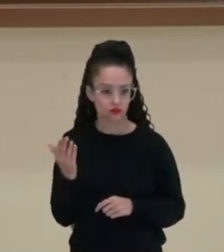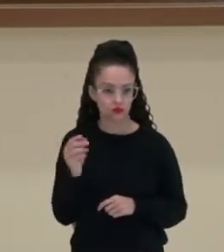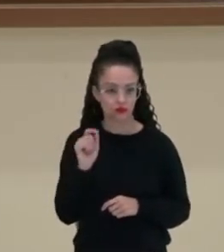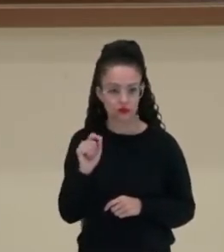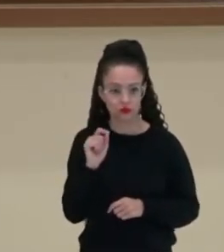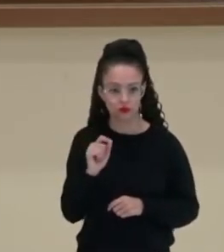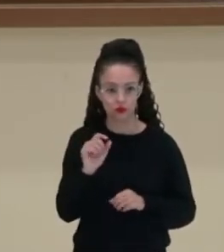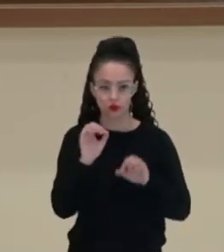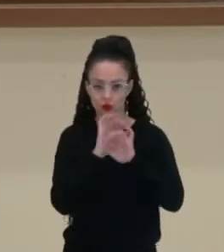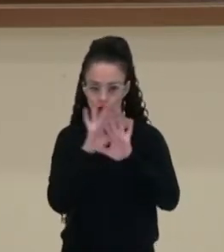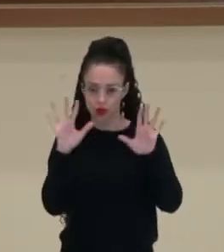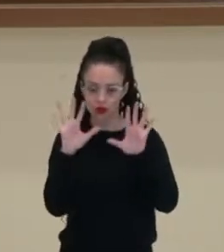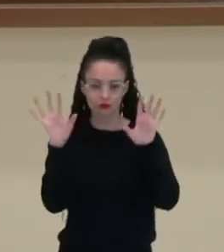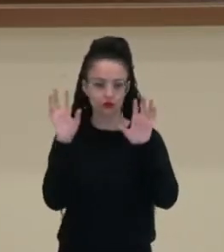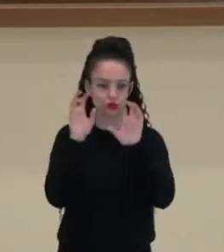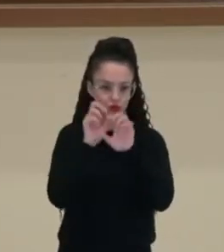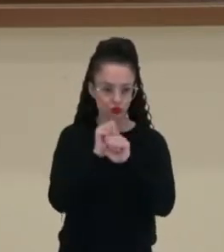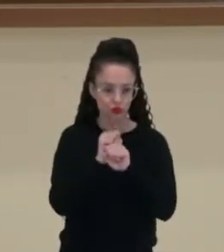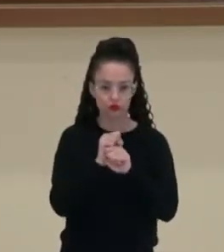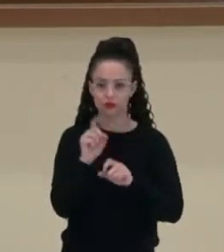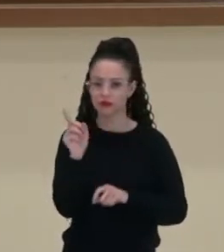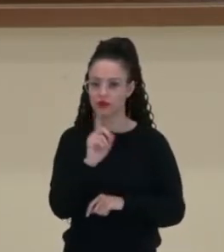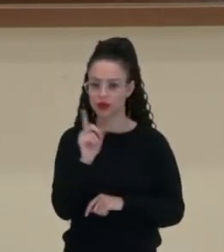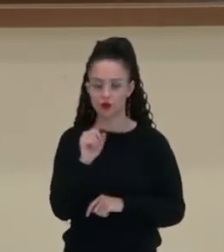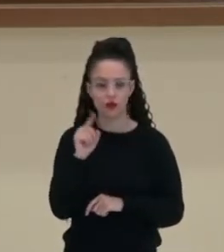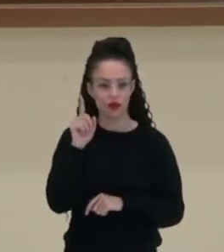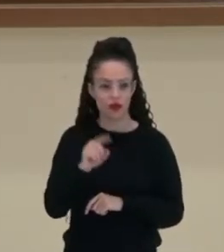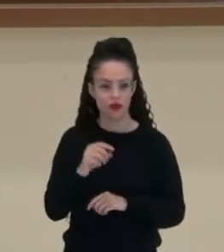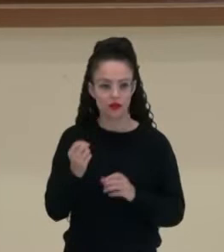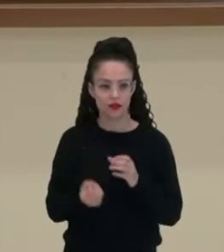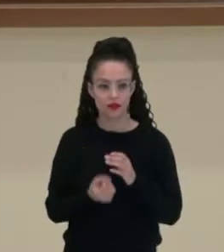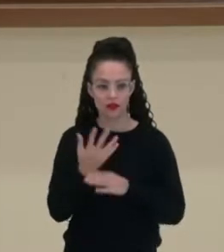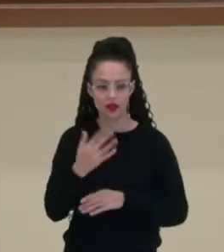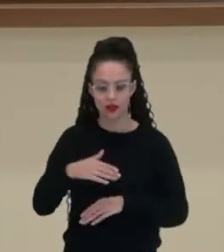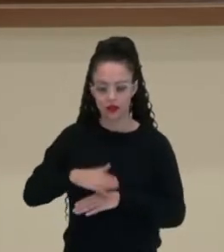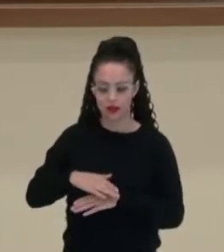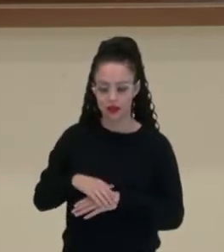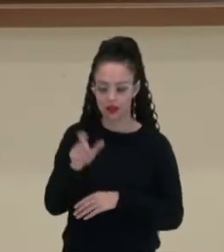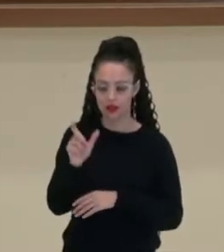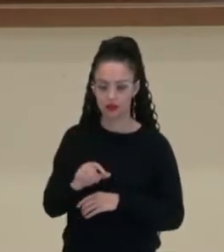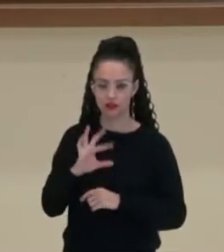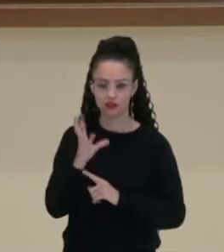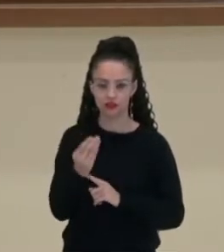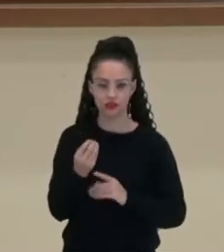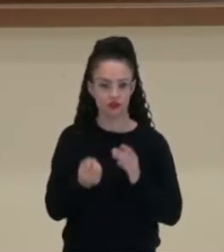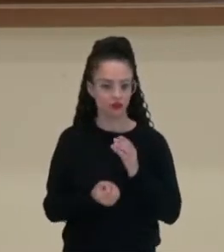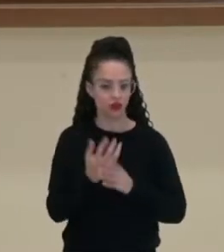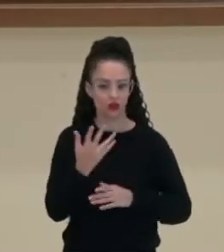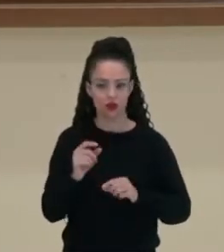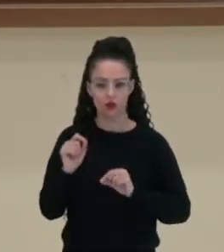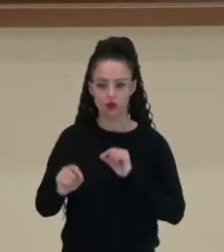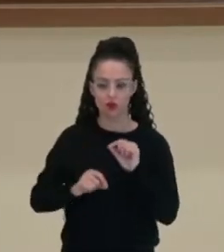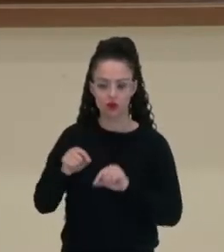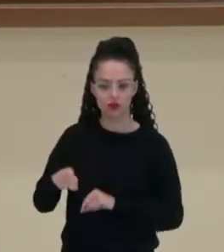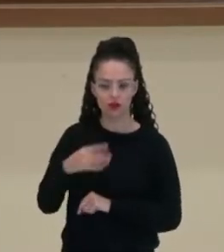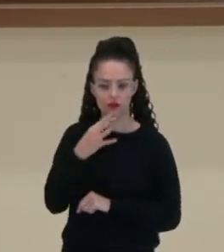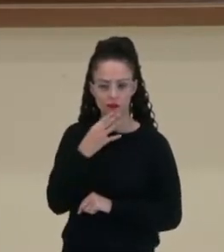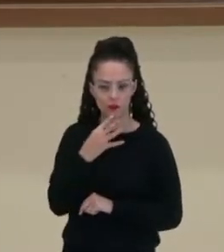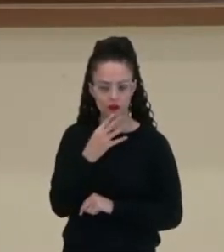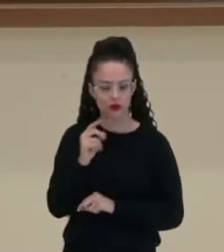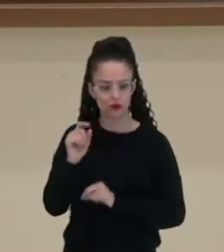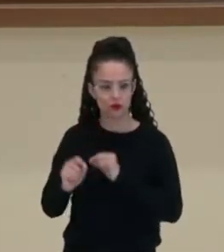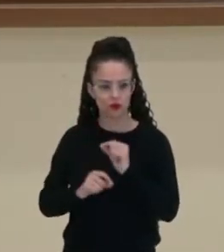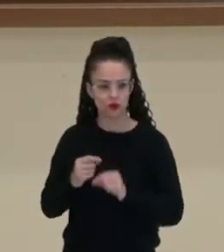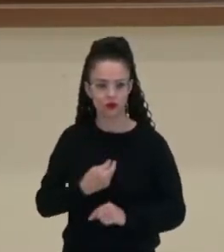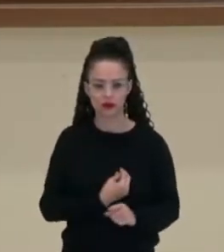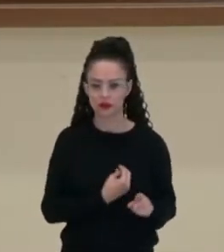trabalhar o claro, o escuro. Não, ela vai criar, o artista vai criar, né, a partir do que ele conhece, a partir do que ele